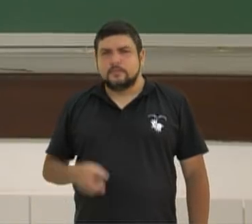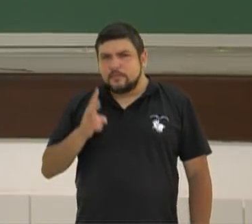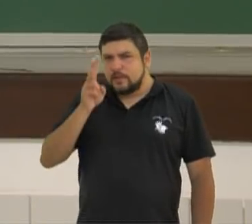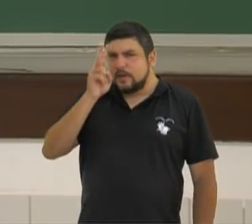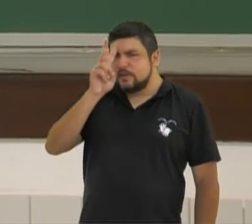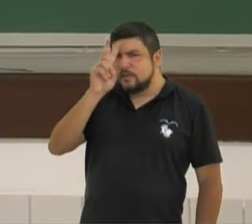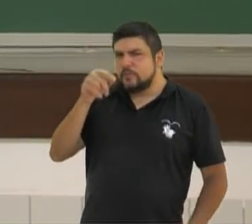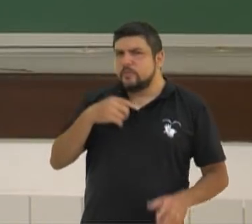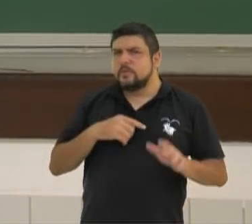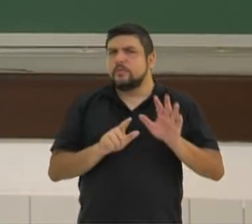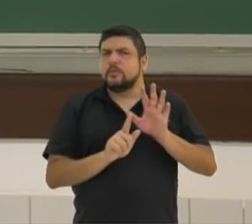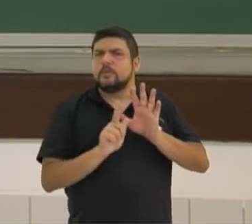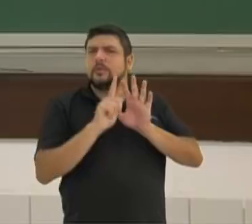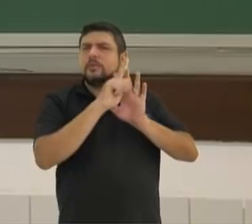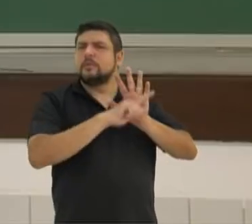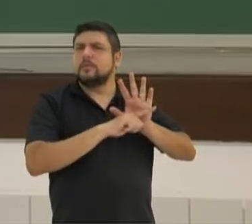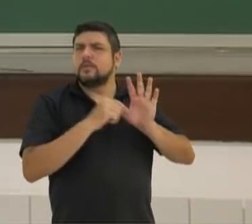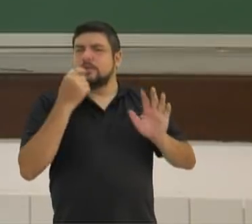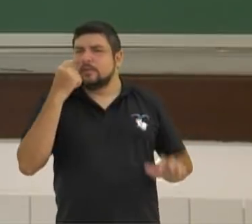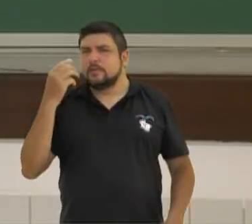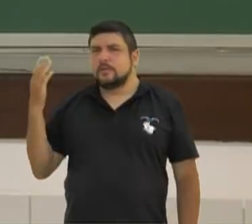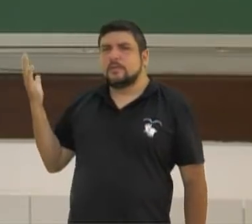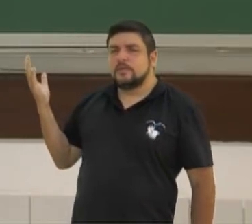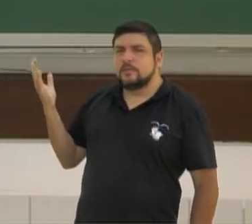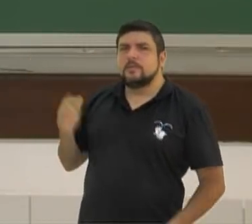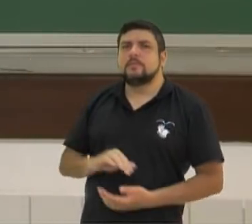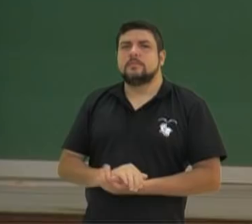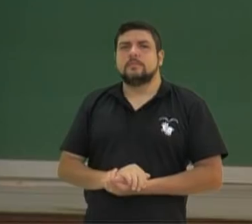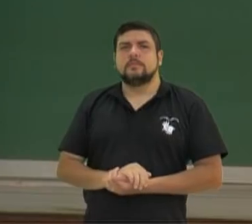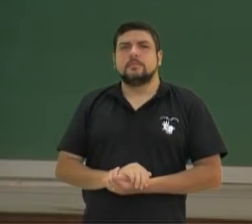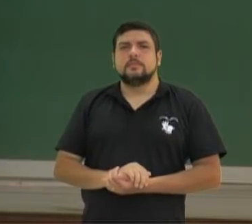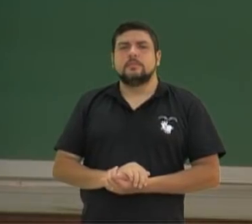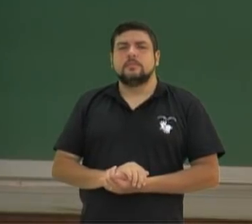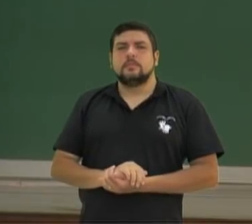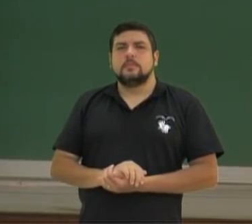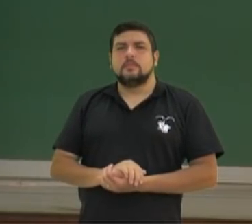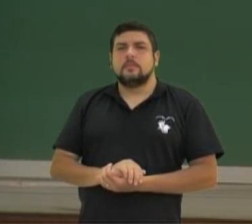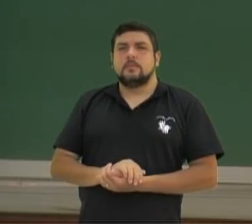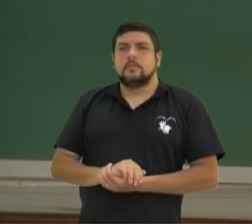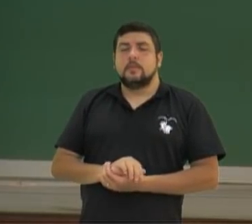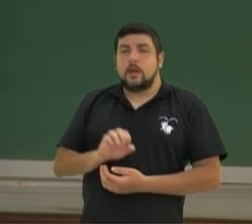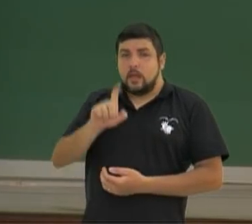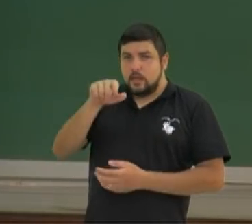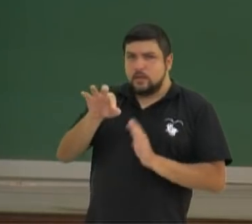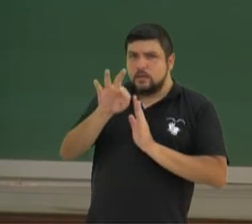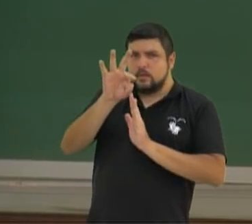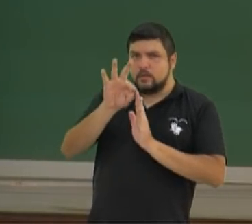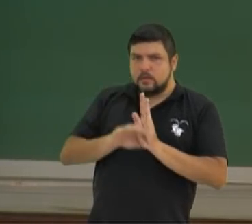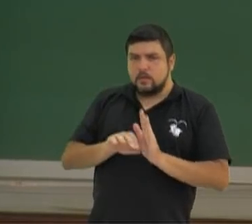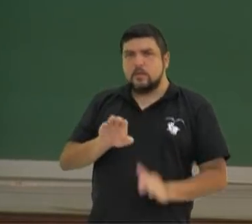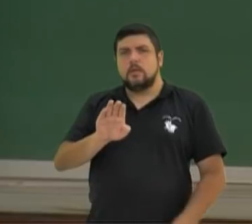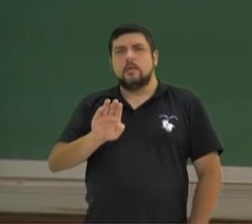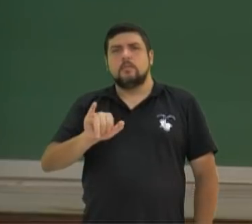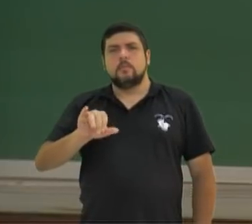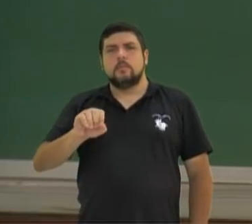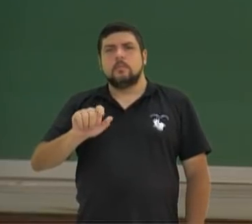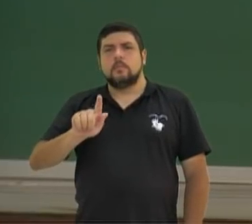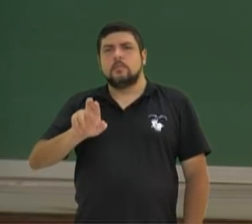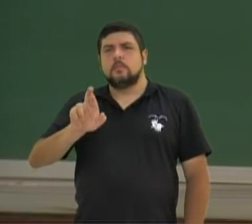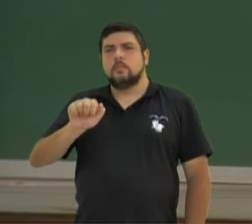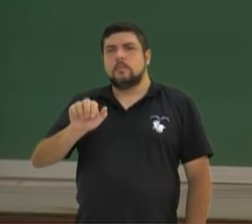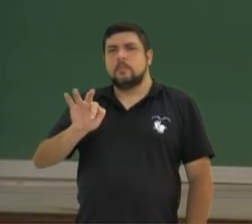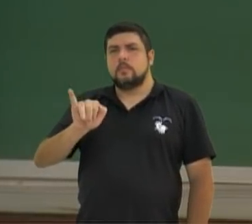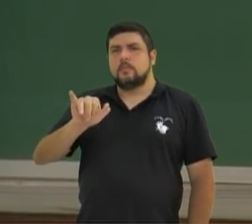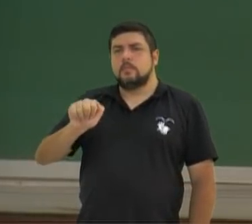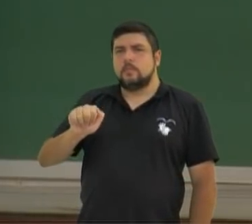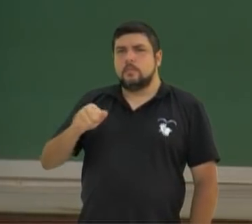lembrou que gênero é esse, né? Nós estamos falando sobre biografia. Observe, quando ela nasceu, qual